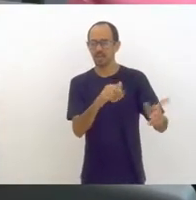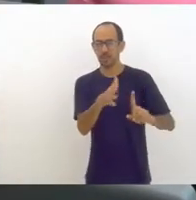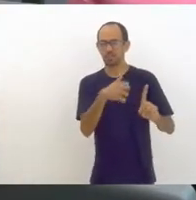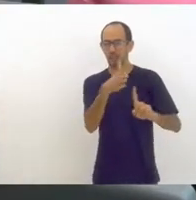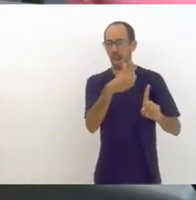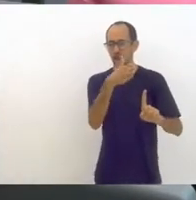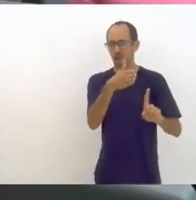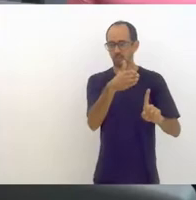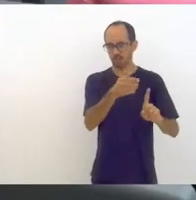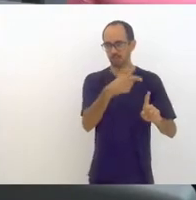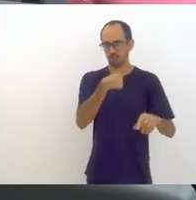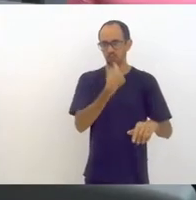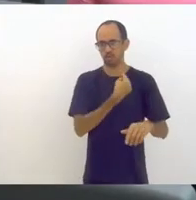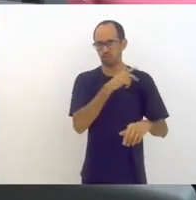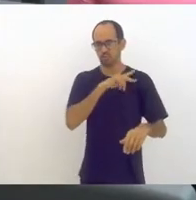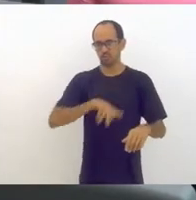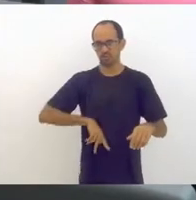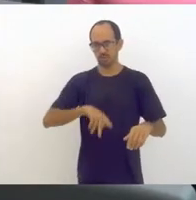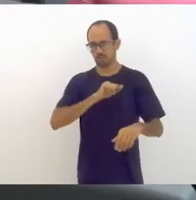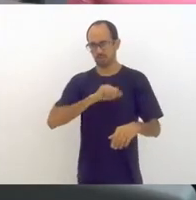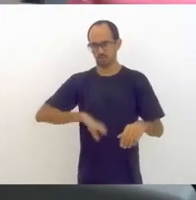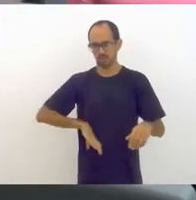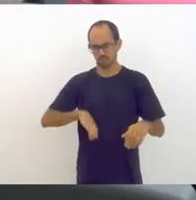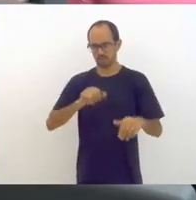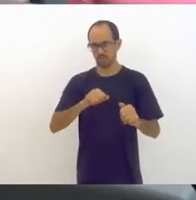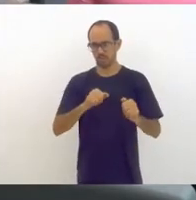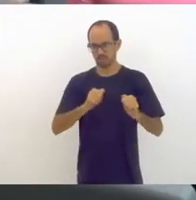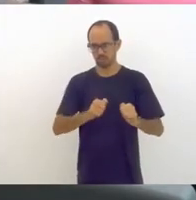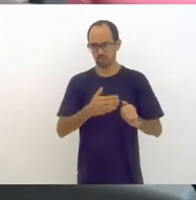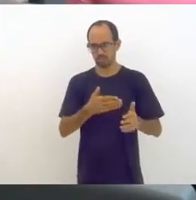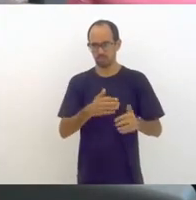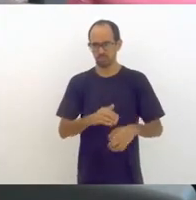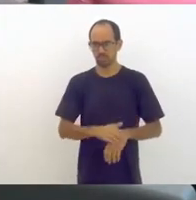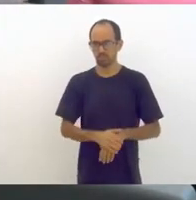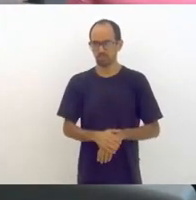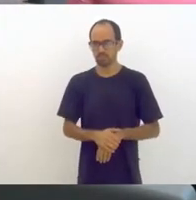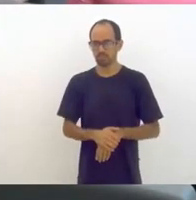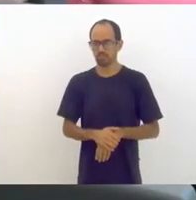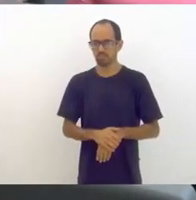nosso presidente, deputado André Ciliano, autor do projeto.